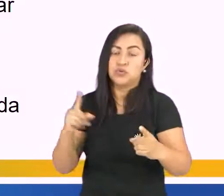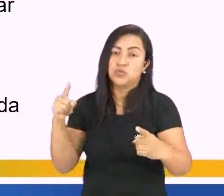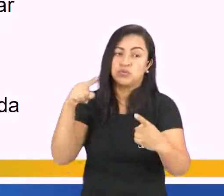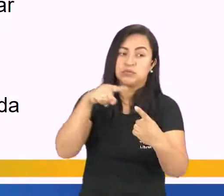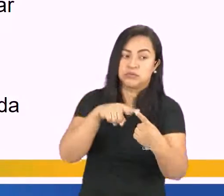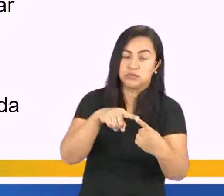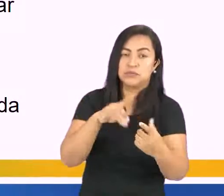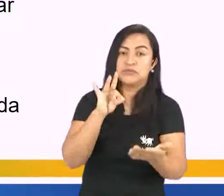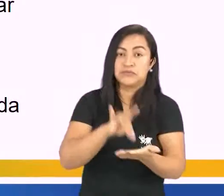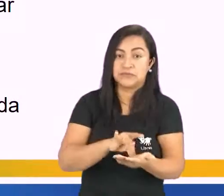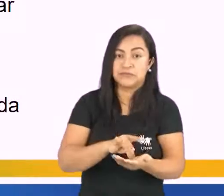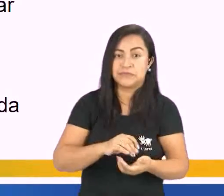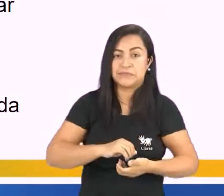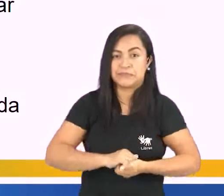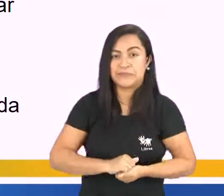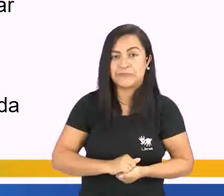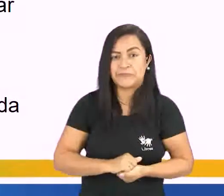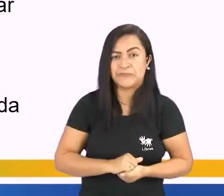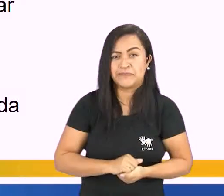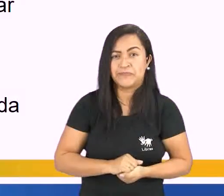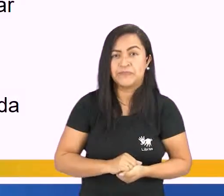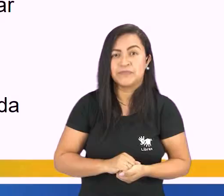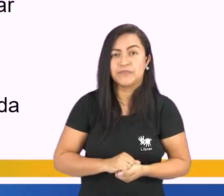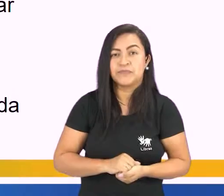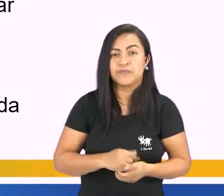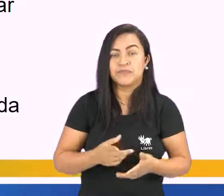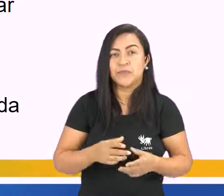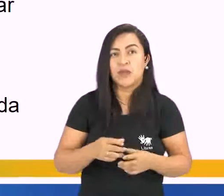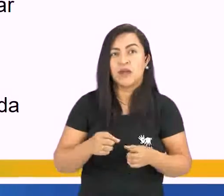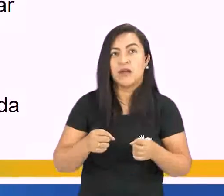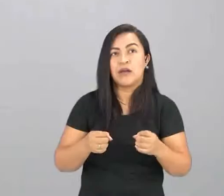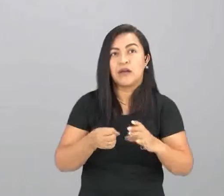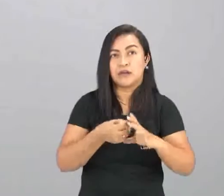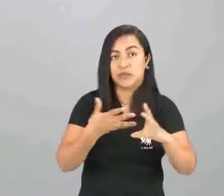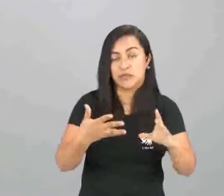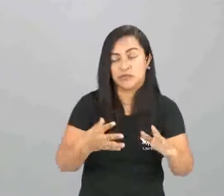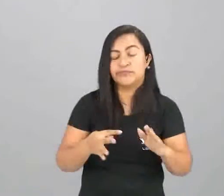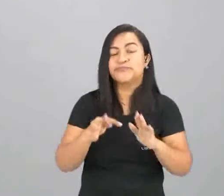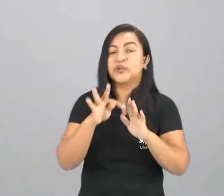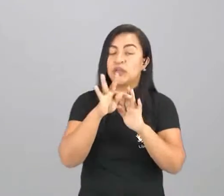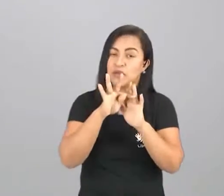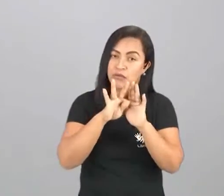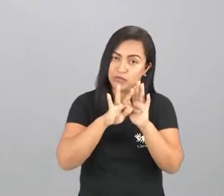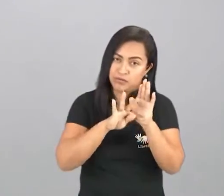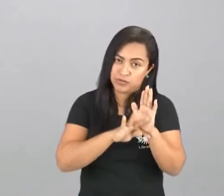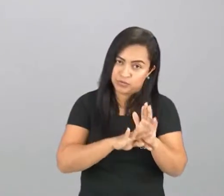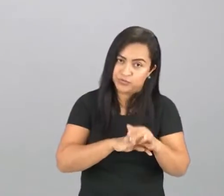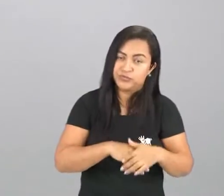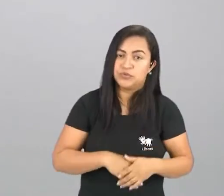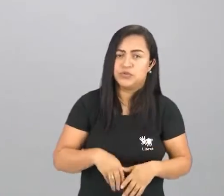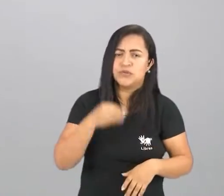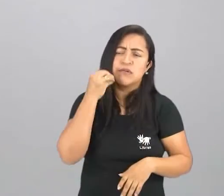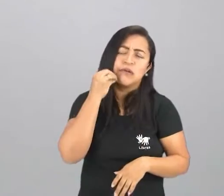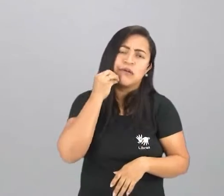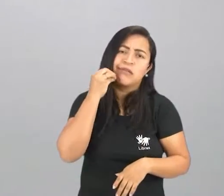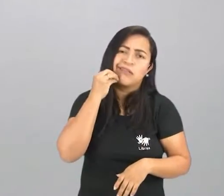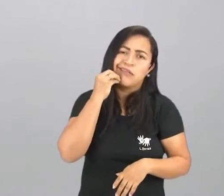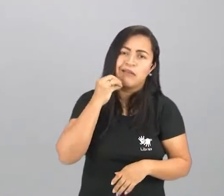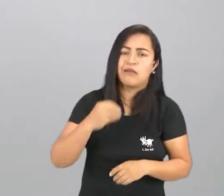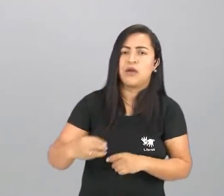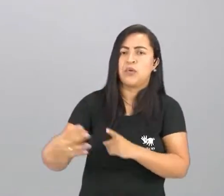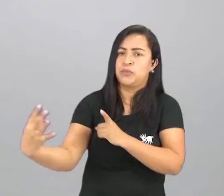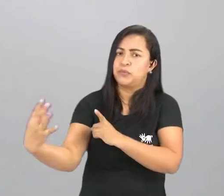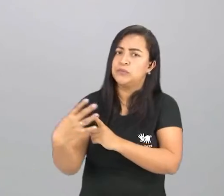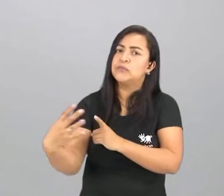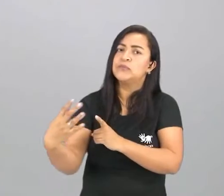Bom, temos aí a descrição que fala o seguinte, que é um texto que tenta convencer, que reforça